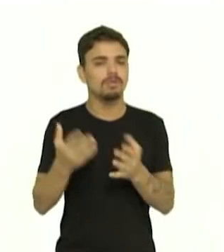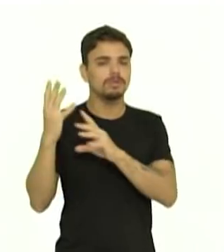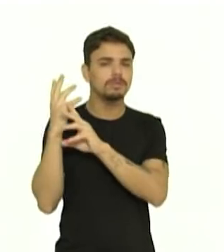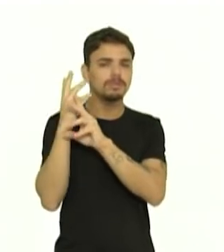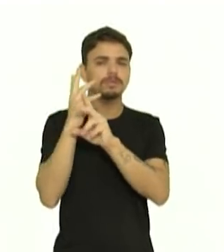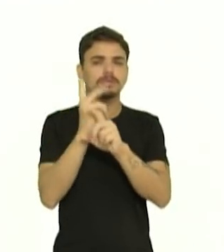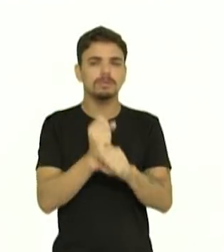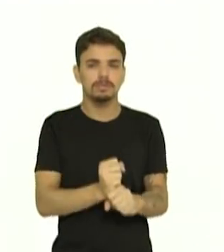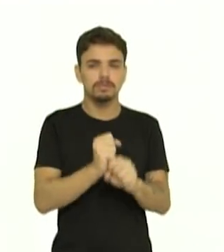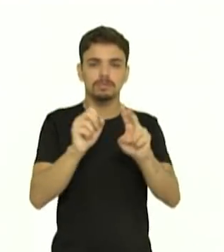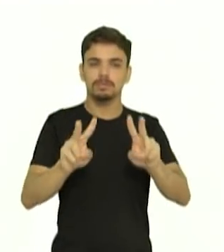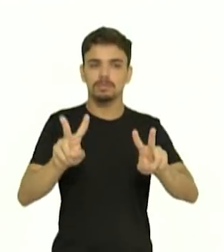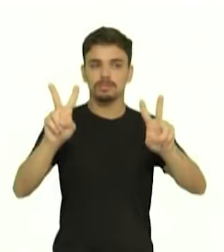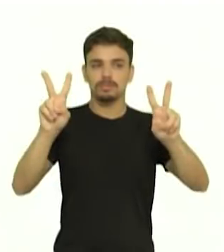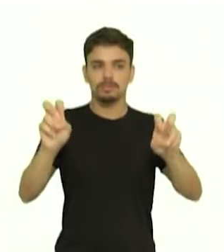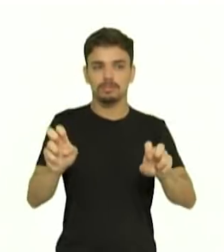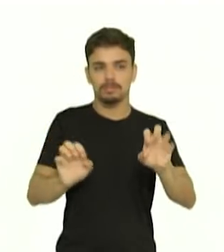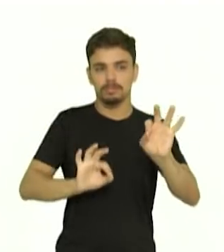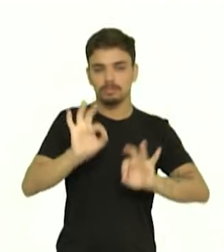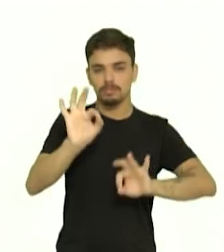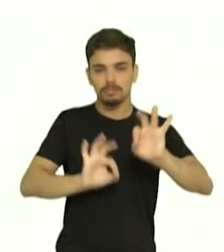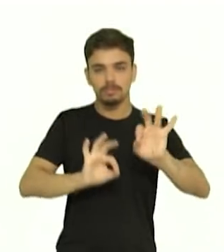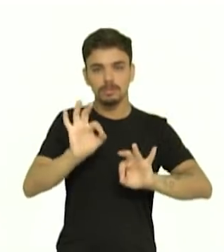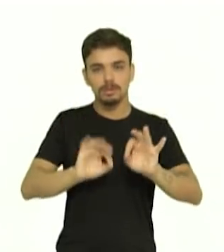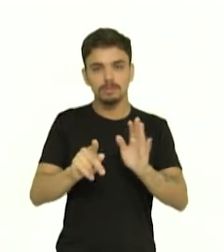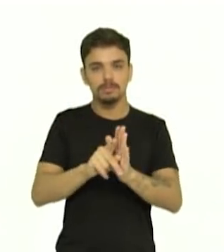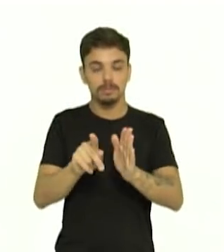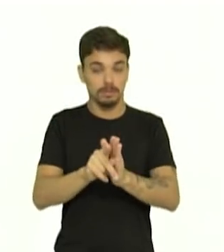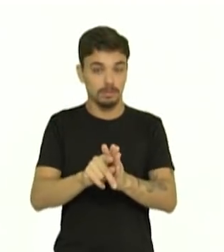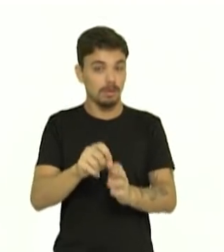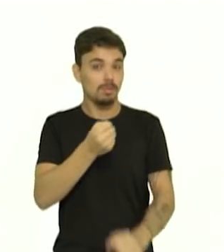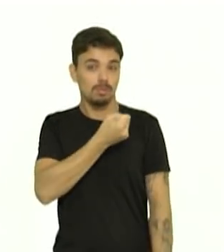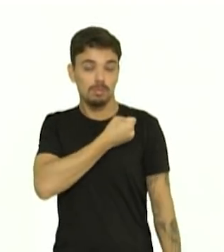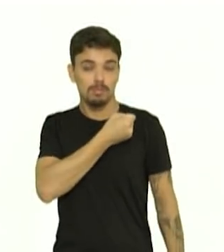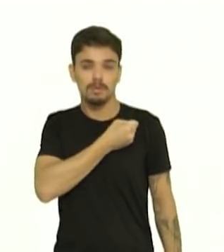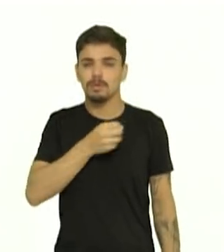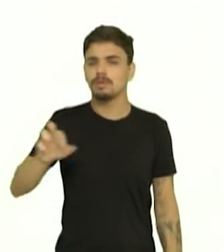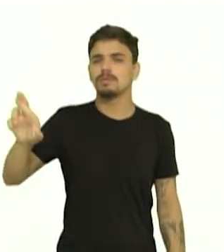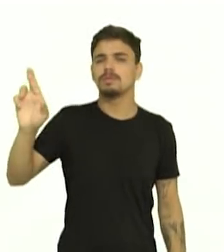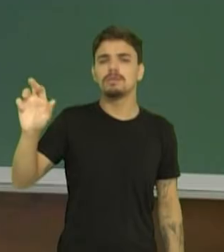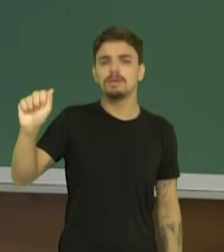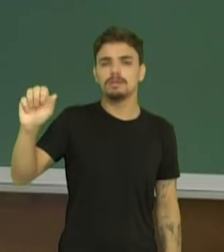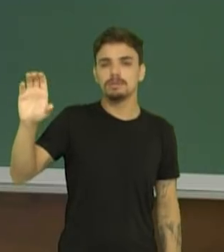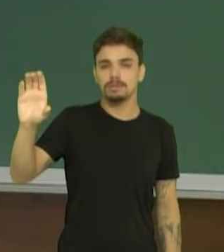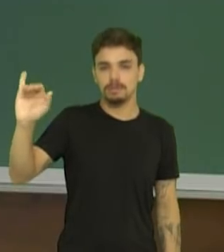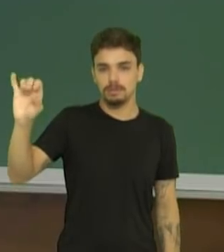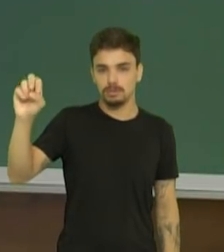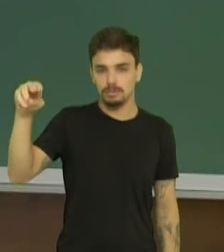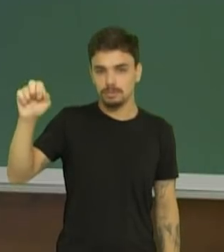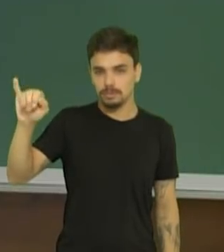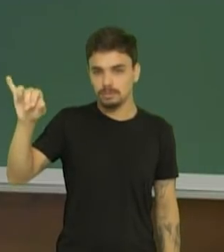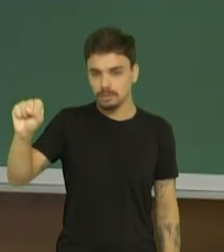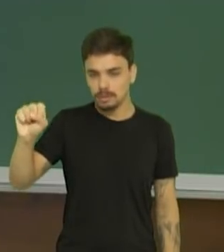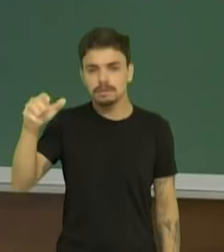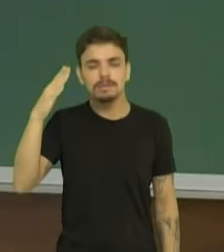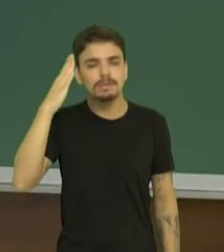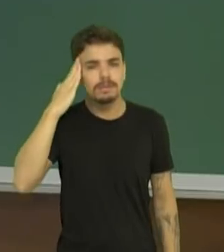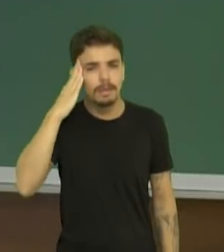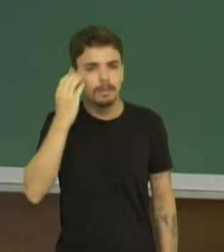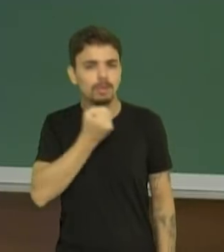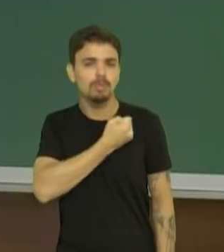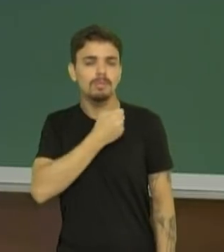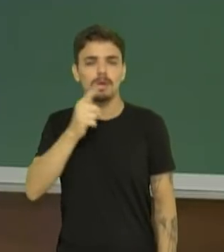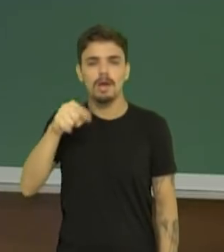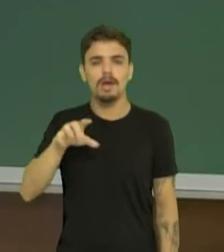retomar um pouco das operações com números racionais. Você lembra que tipo de número é esse? Nós temos lá os conjuntos